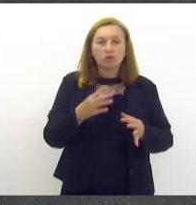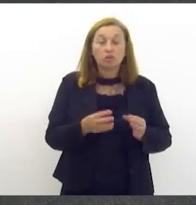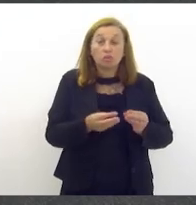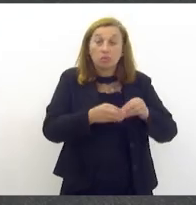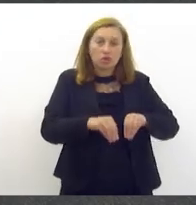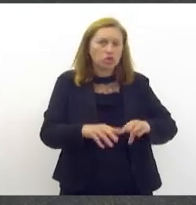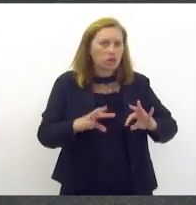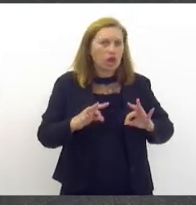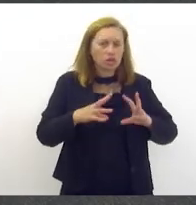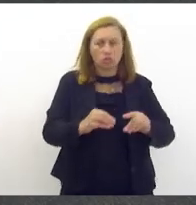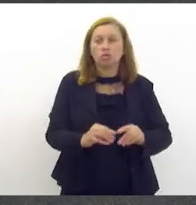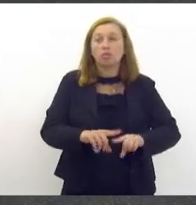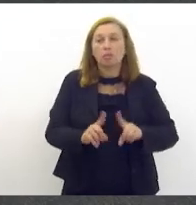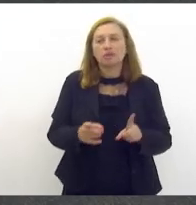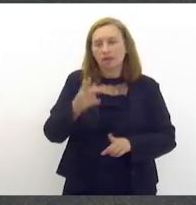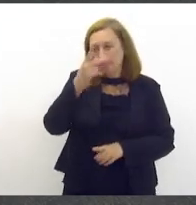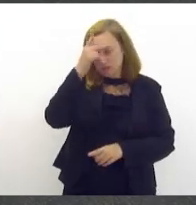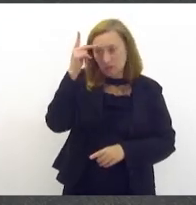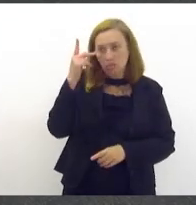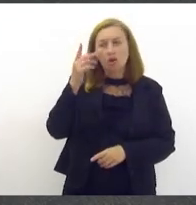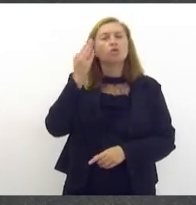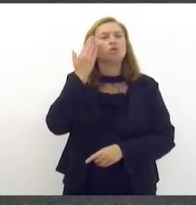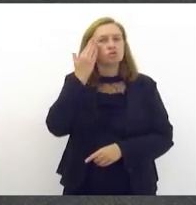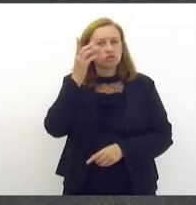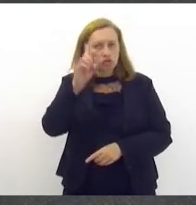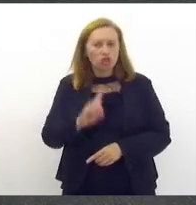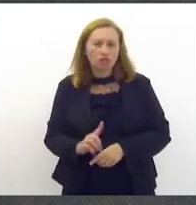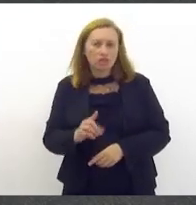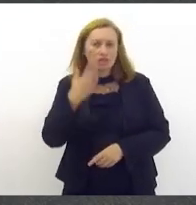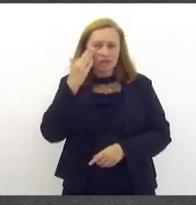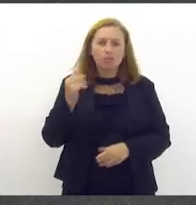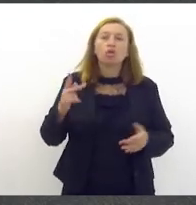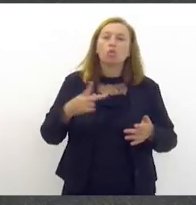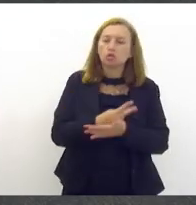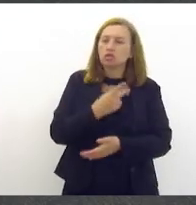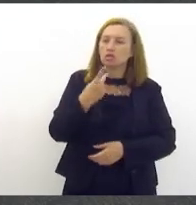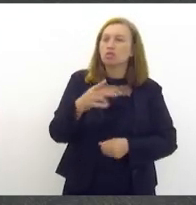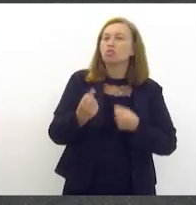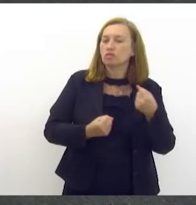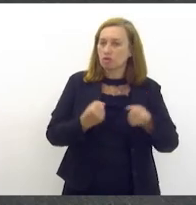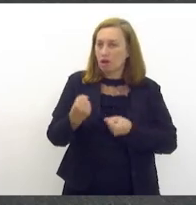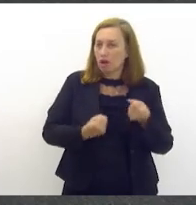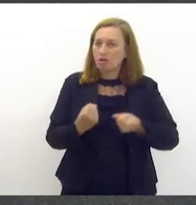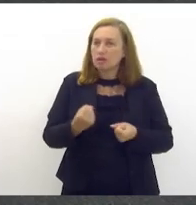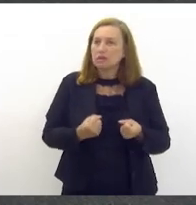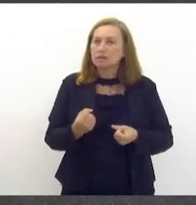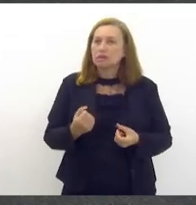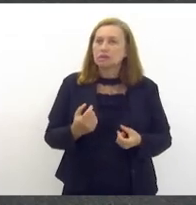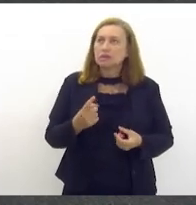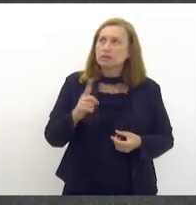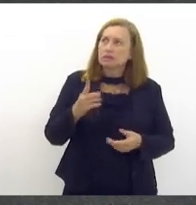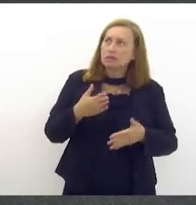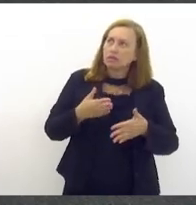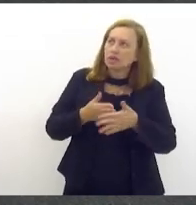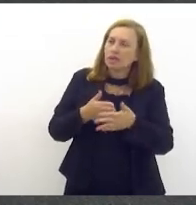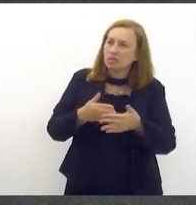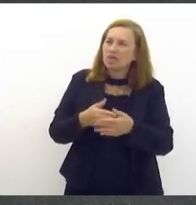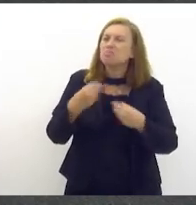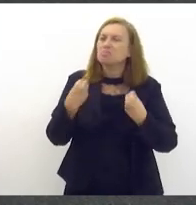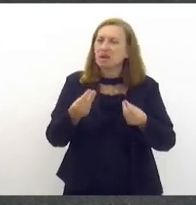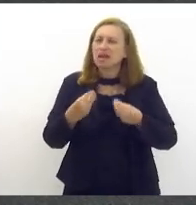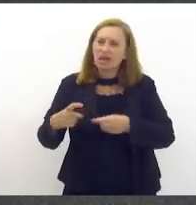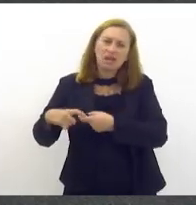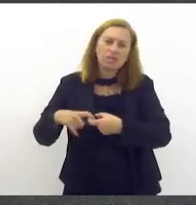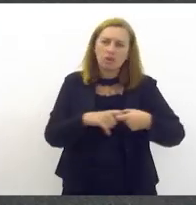geral. Mas a pessoa tem o direito de saber o que aconteceu. Né? E, sobretudo, se não está interrompendo, por que rebocar? Por que